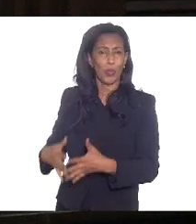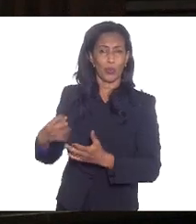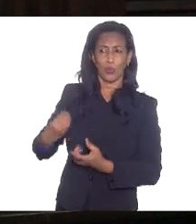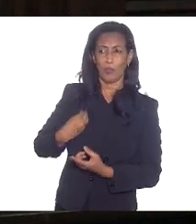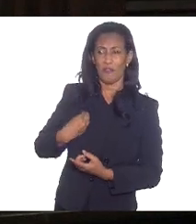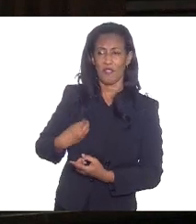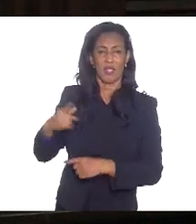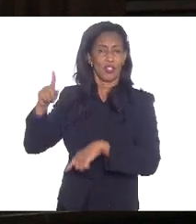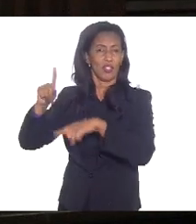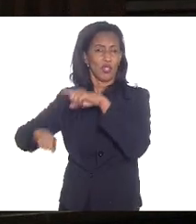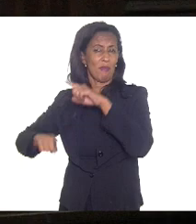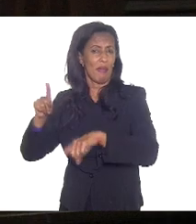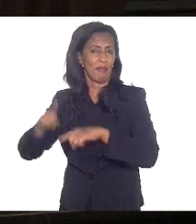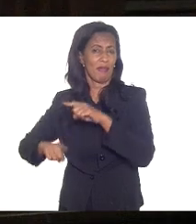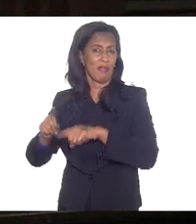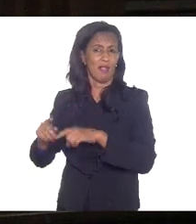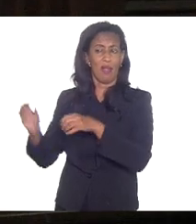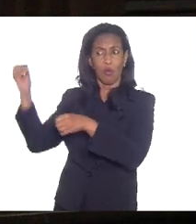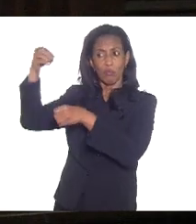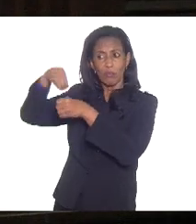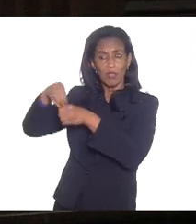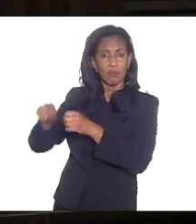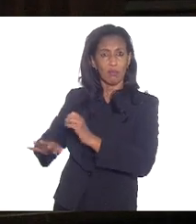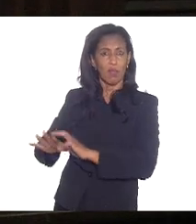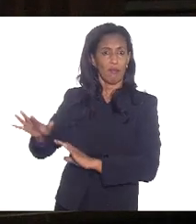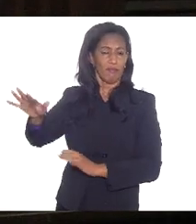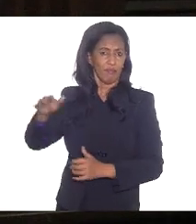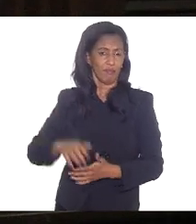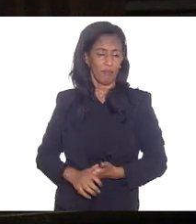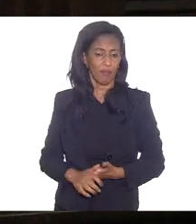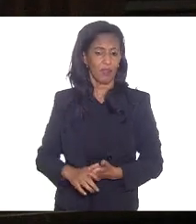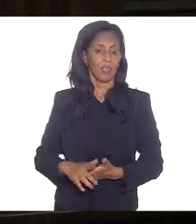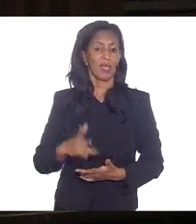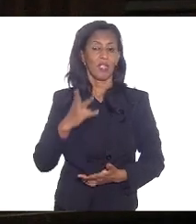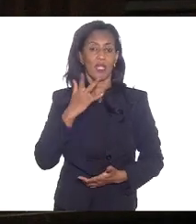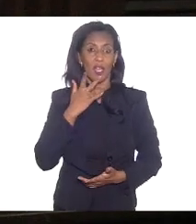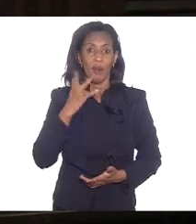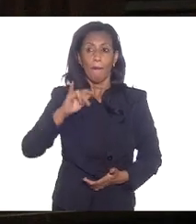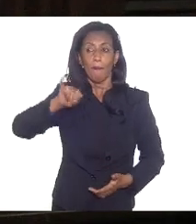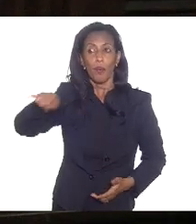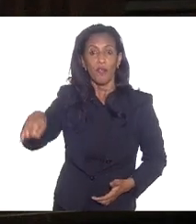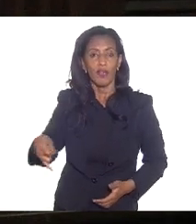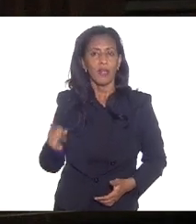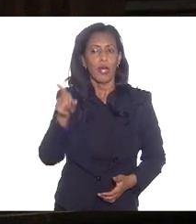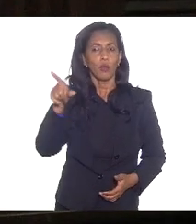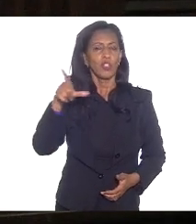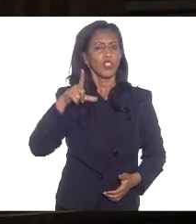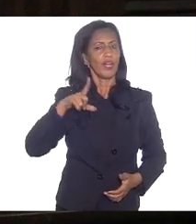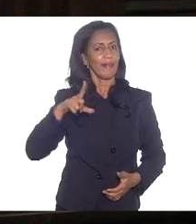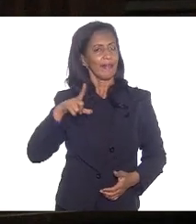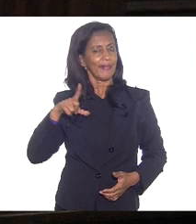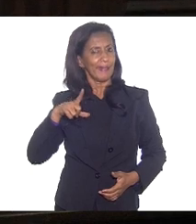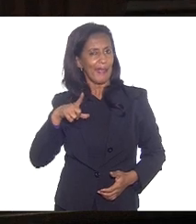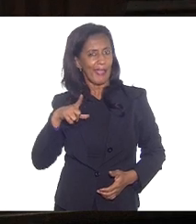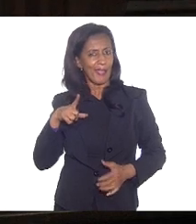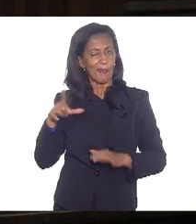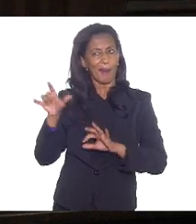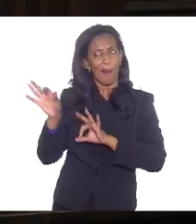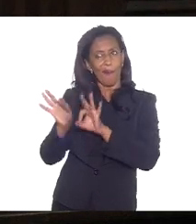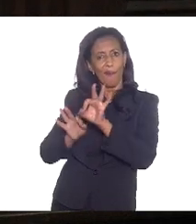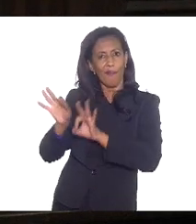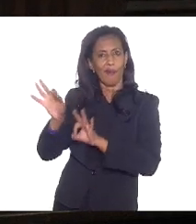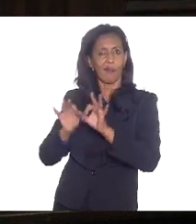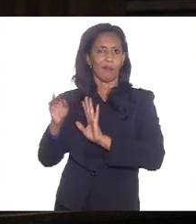de equipamentos naquele território. Então, é aproveitar o que já existe para favorecer uma política organizada